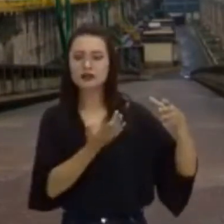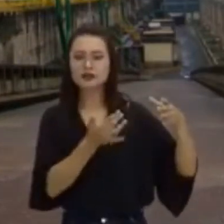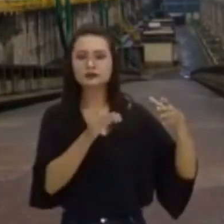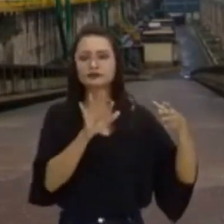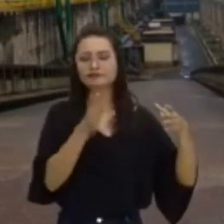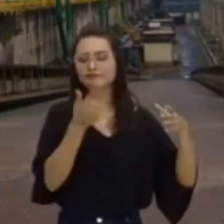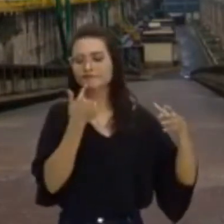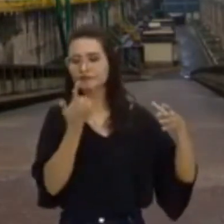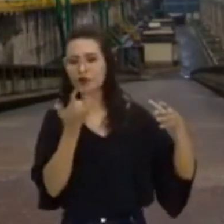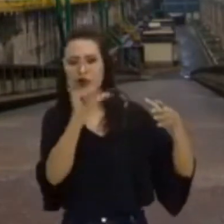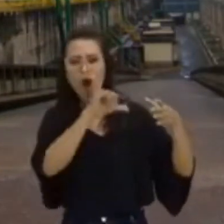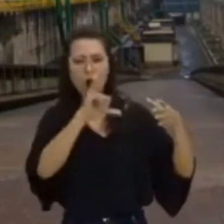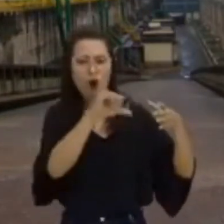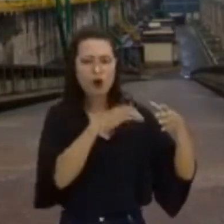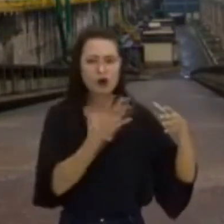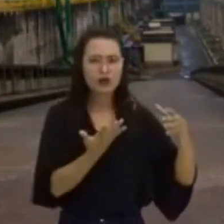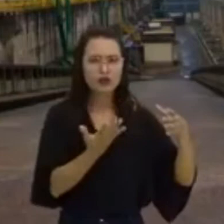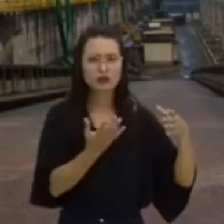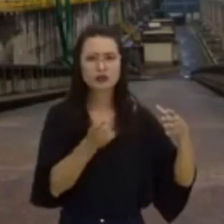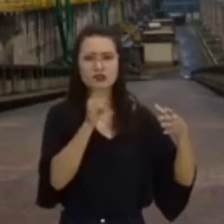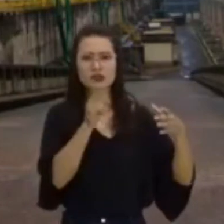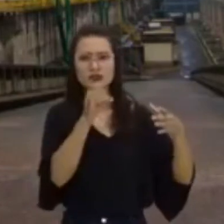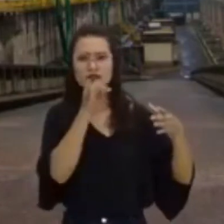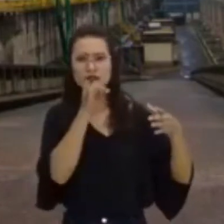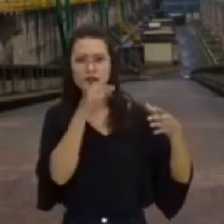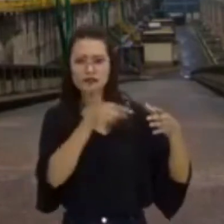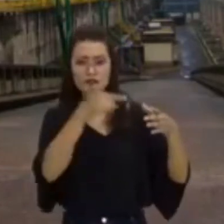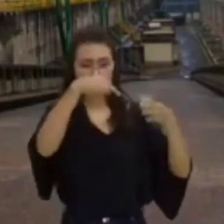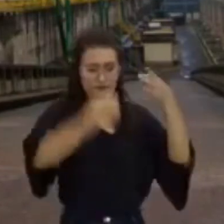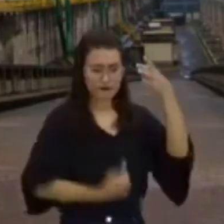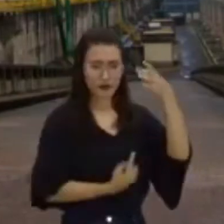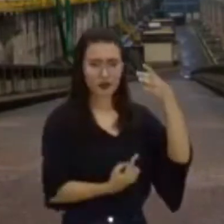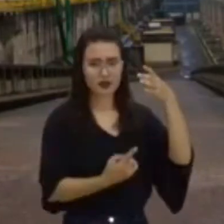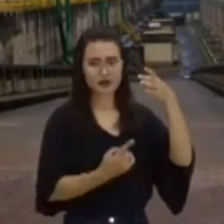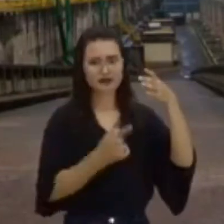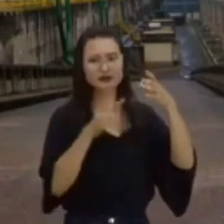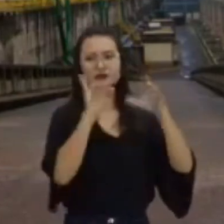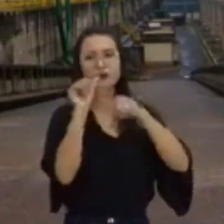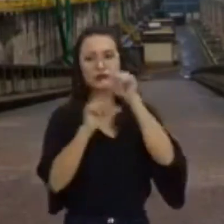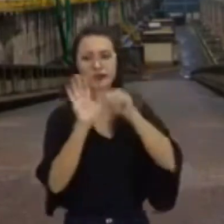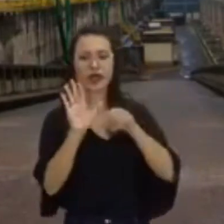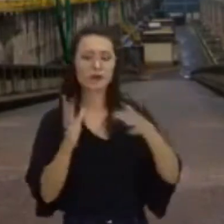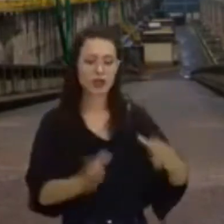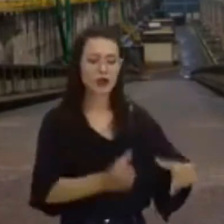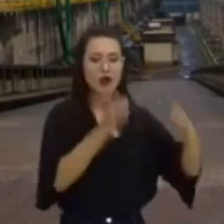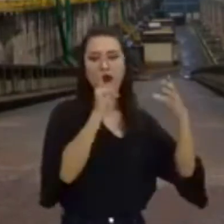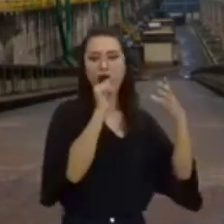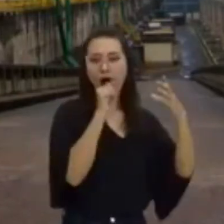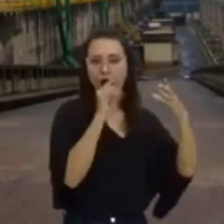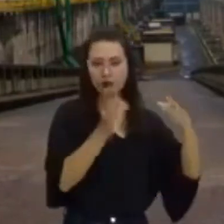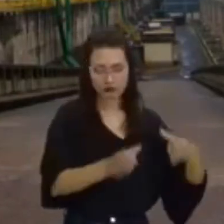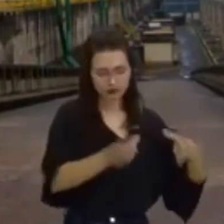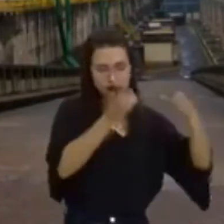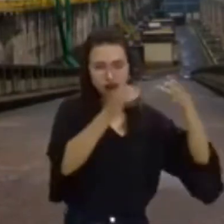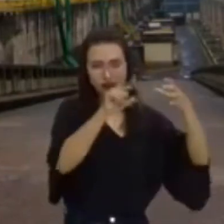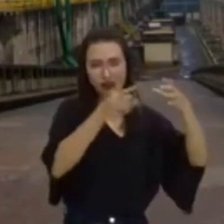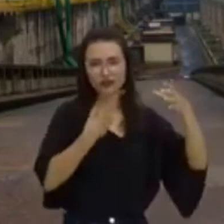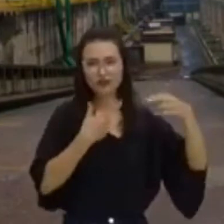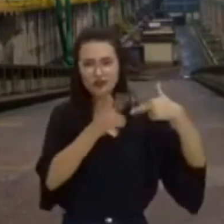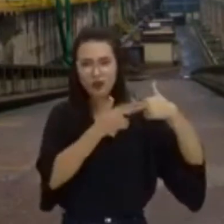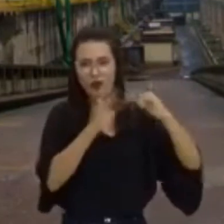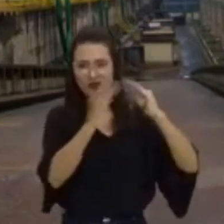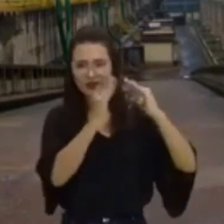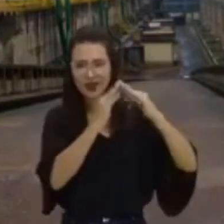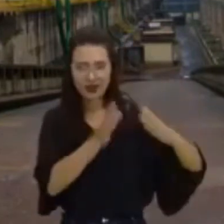de óleo, por exemplo. Se você furar o filtro, por exemplo, aquele filtro que a gente usa, a moringa, né?